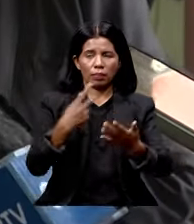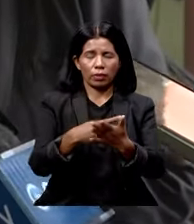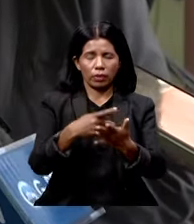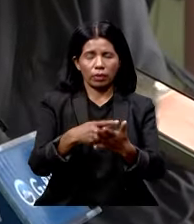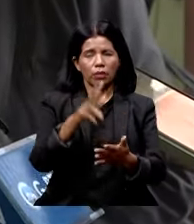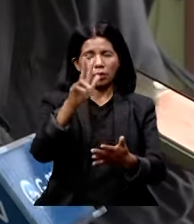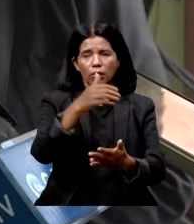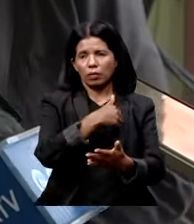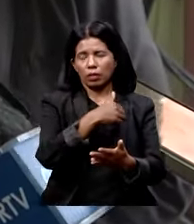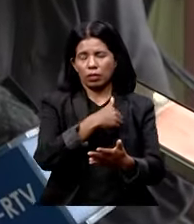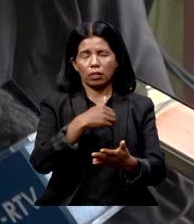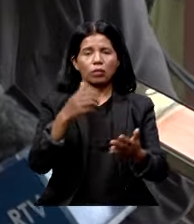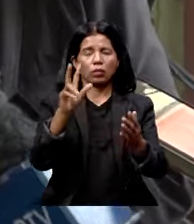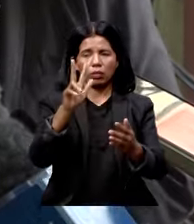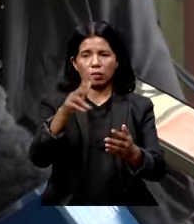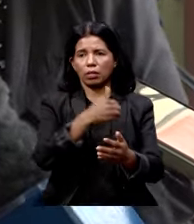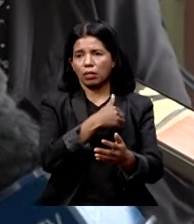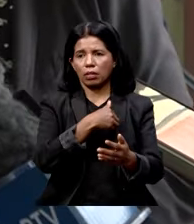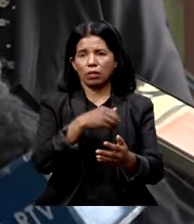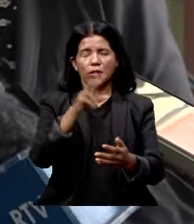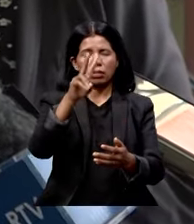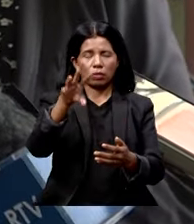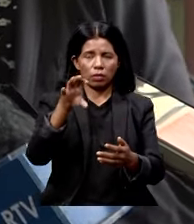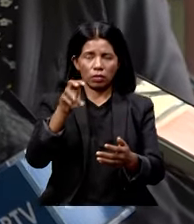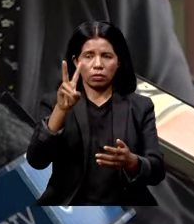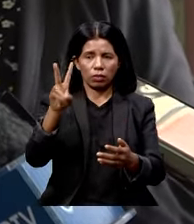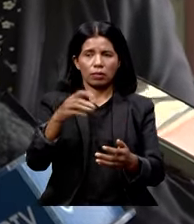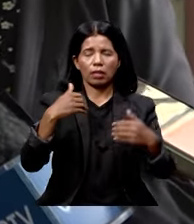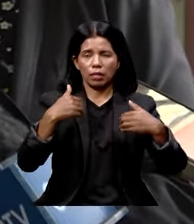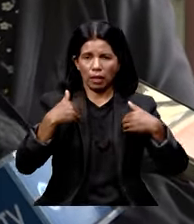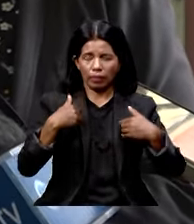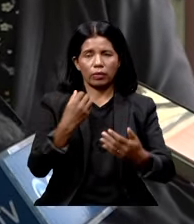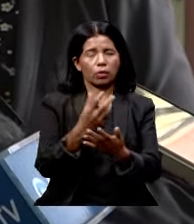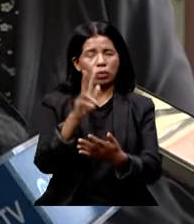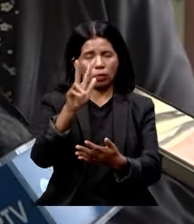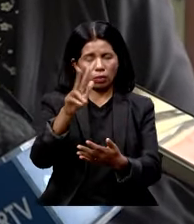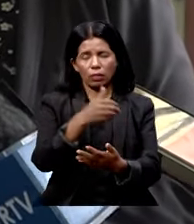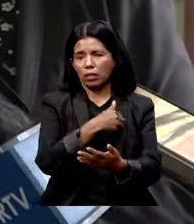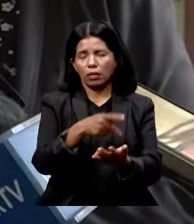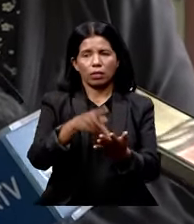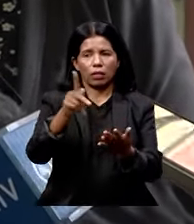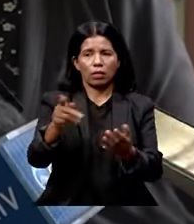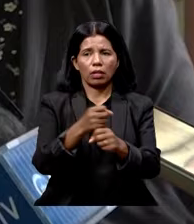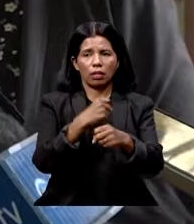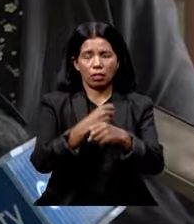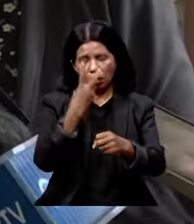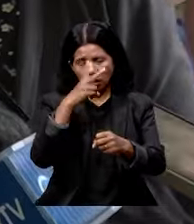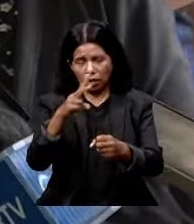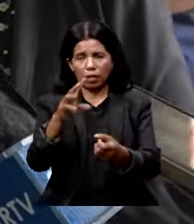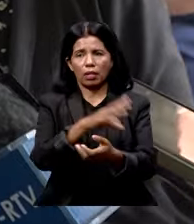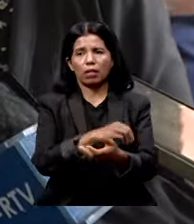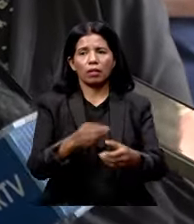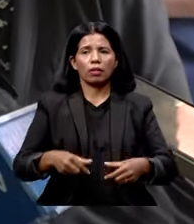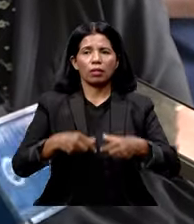selo, mas bem, 202 projetos, né? Relatou o mas se dá o selo. Selo completa a rotona, rala na verificação e